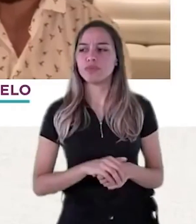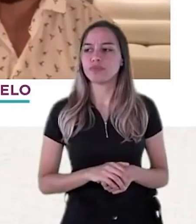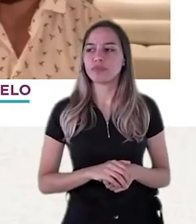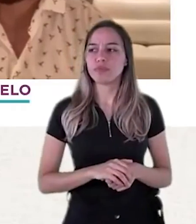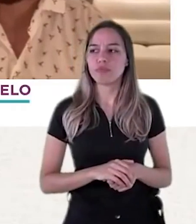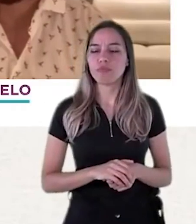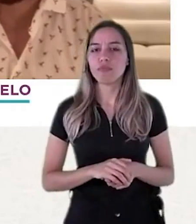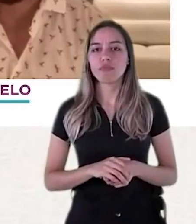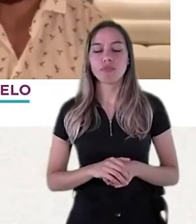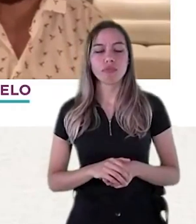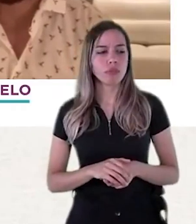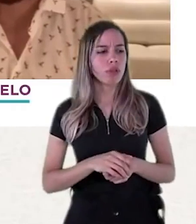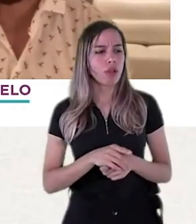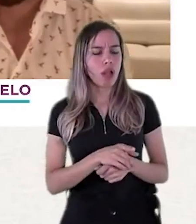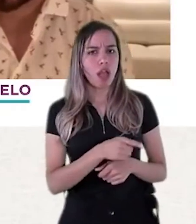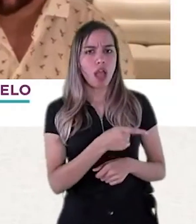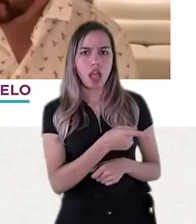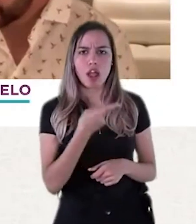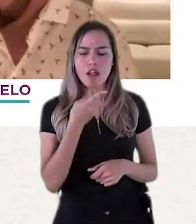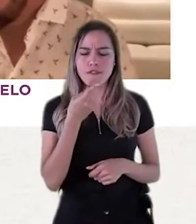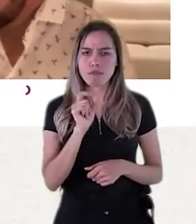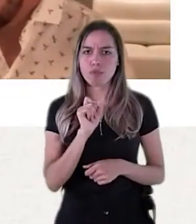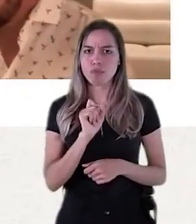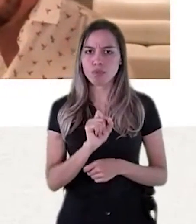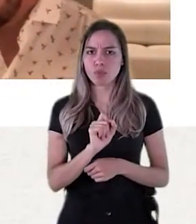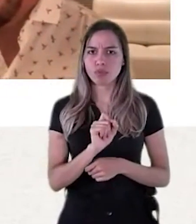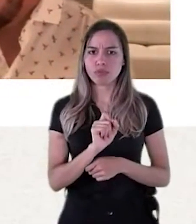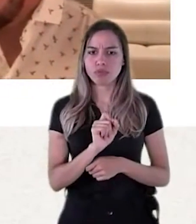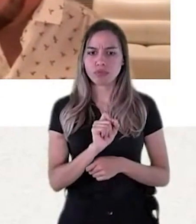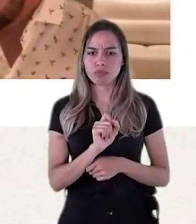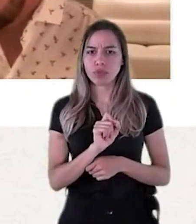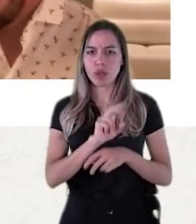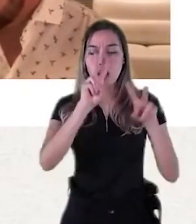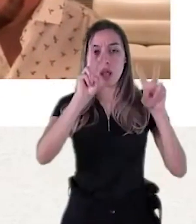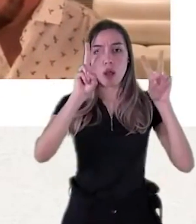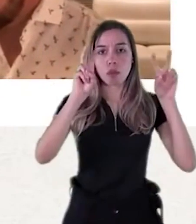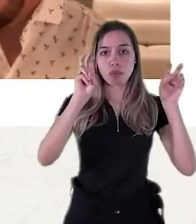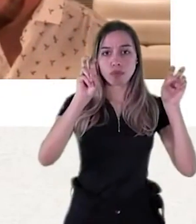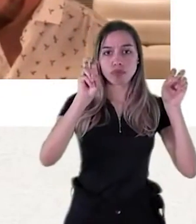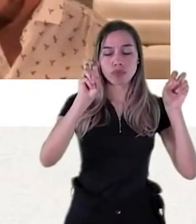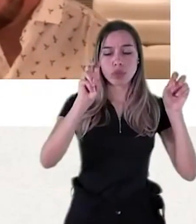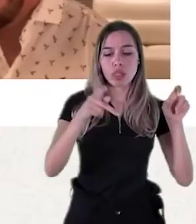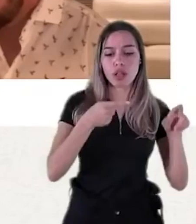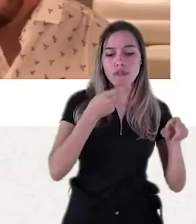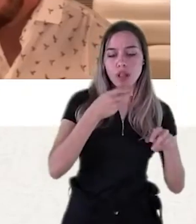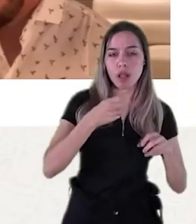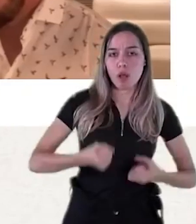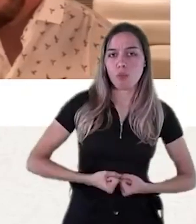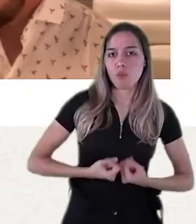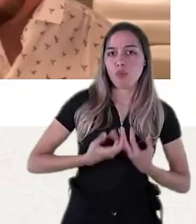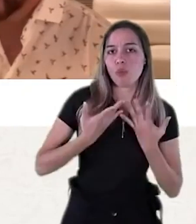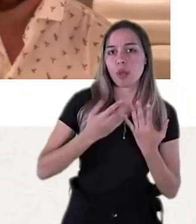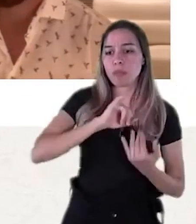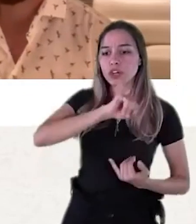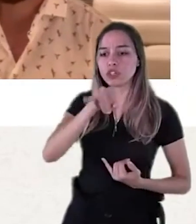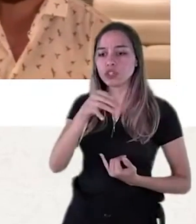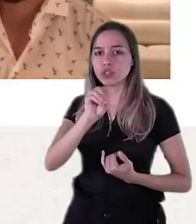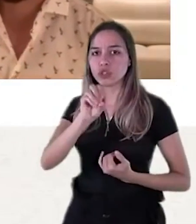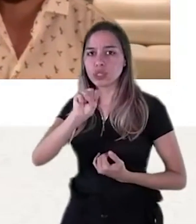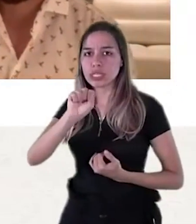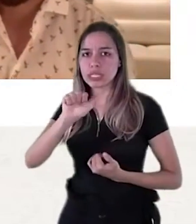ele tocou no assunto de falar sobre o poema José. E quando eu disse